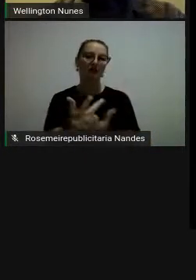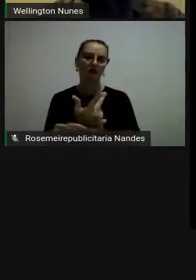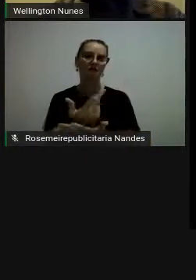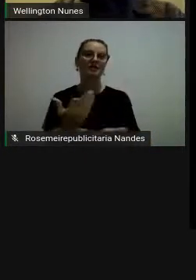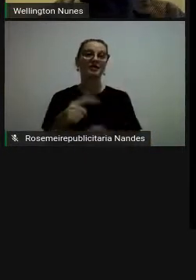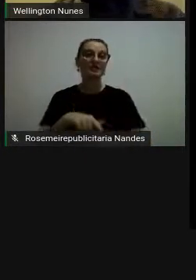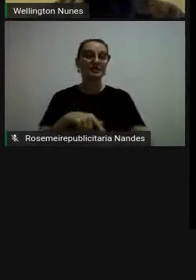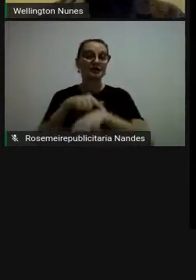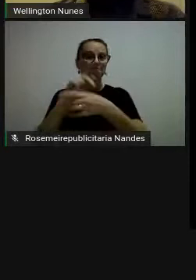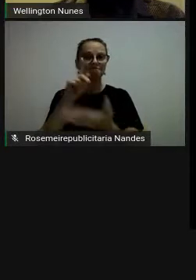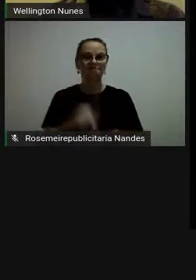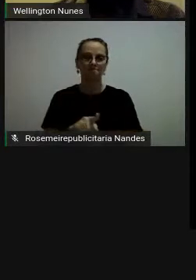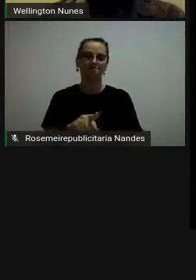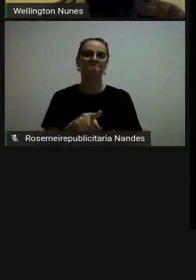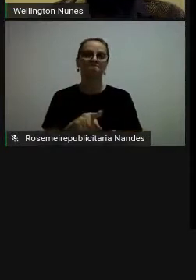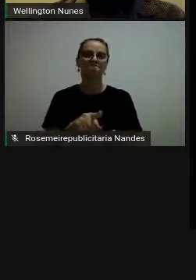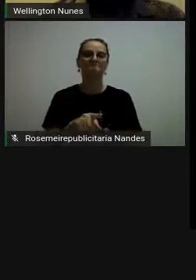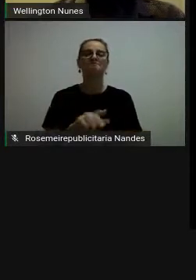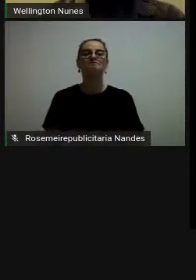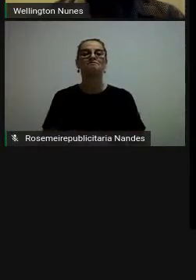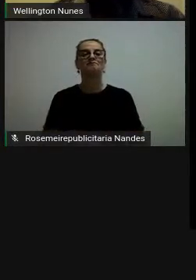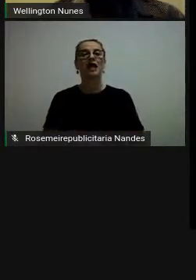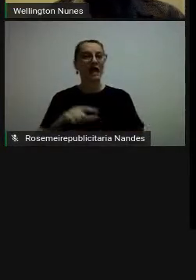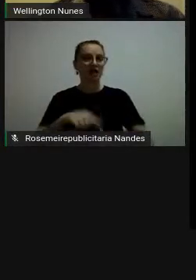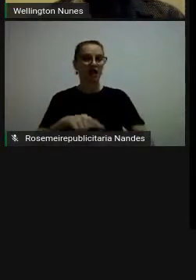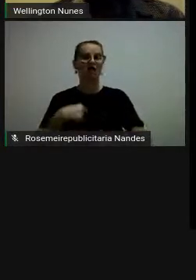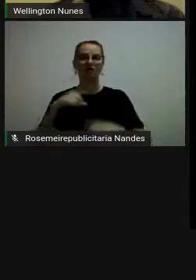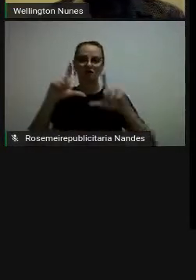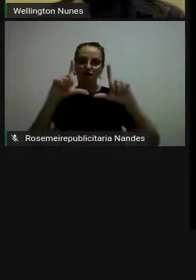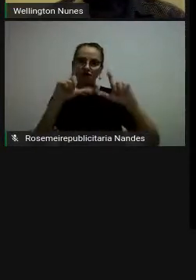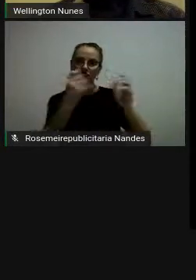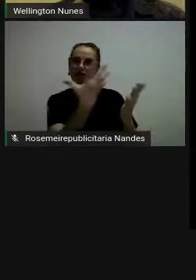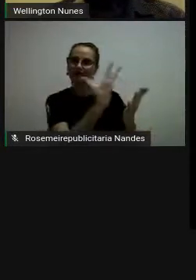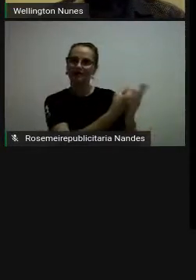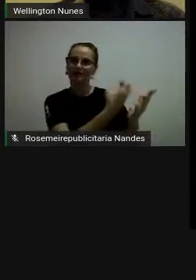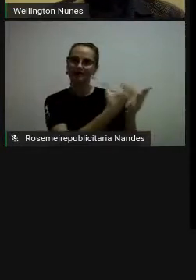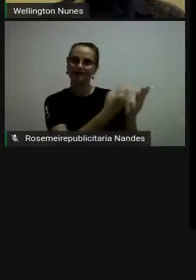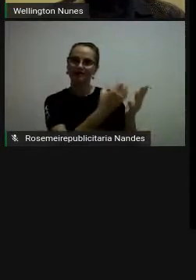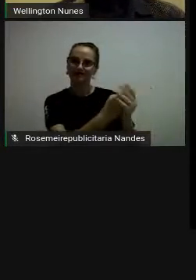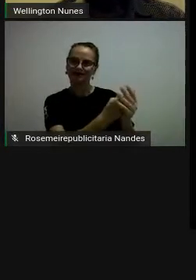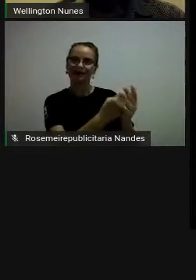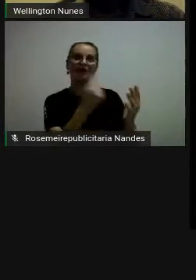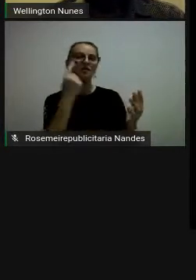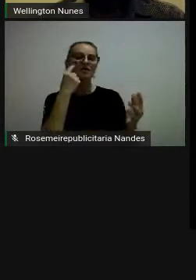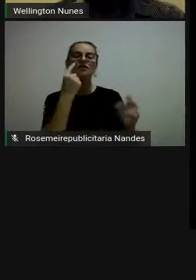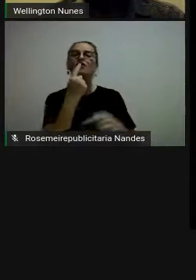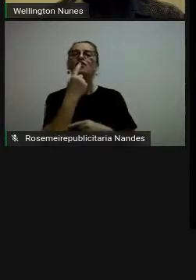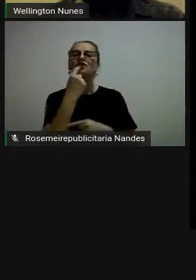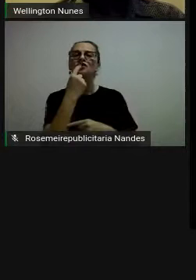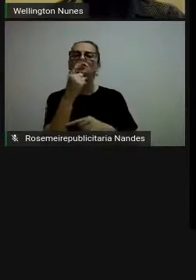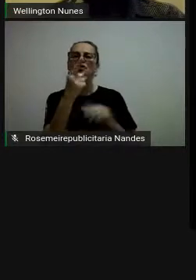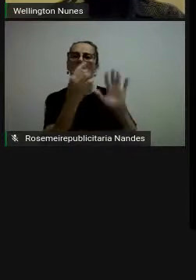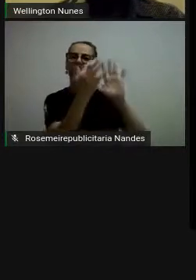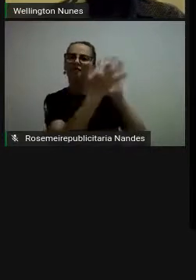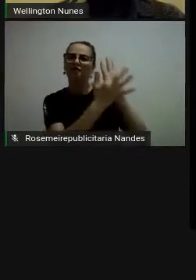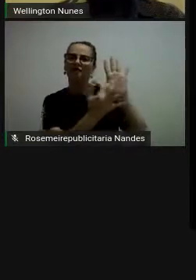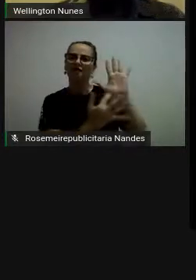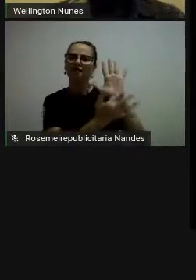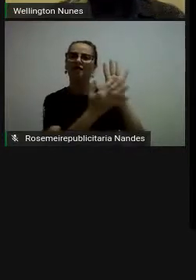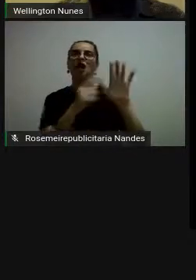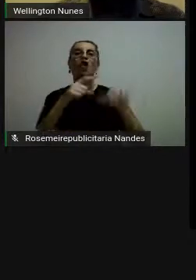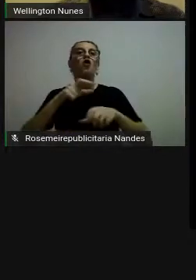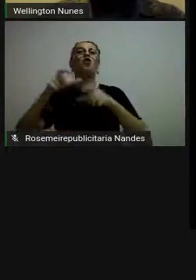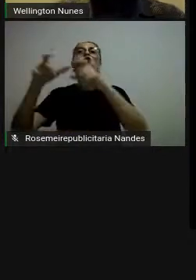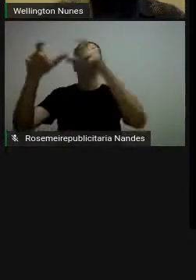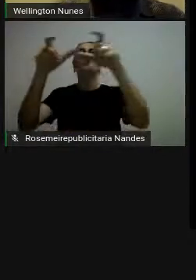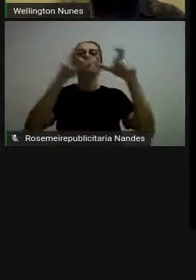o print dessa tela, né, as linhas em vermelho aí são as regiões com trânsito mais congestionado em Goiânia, no momento que eu